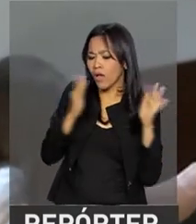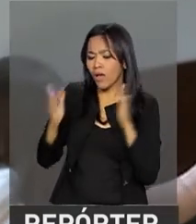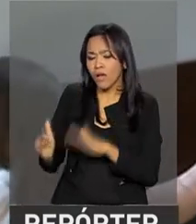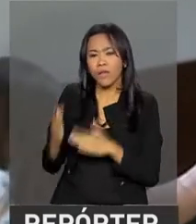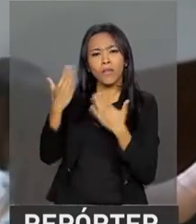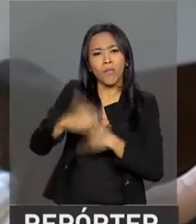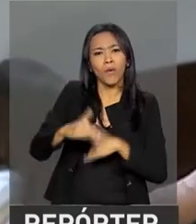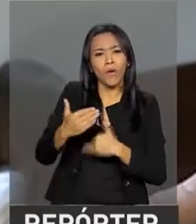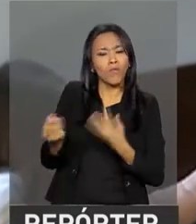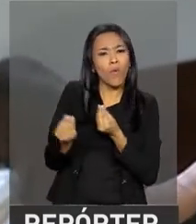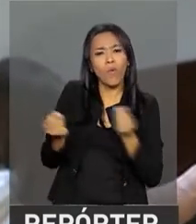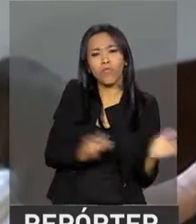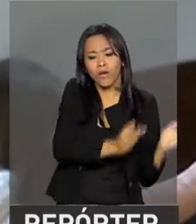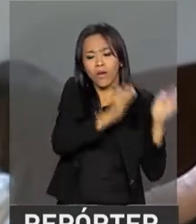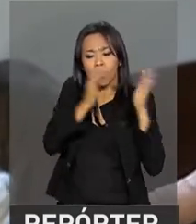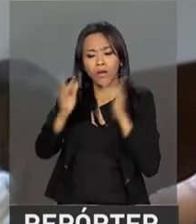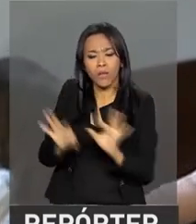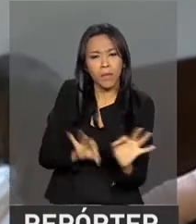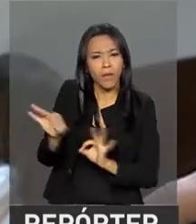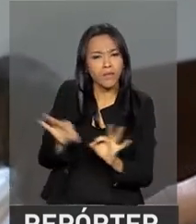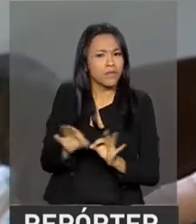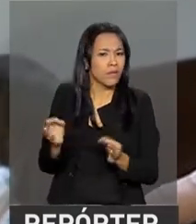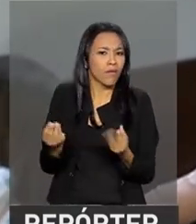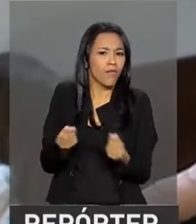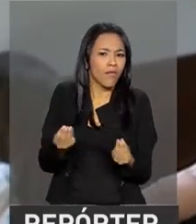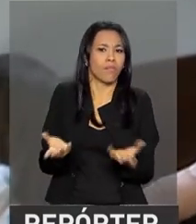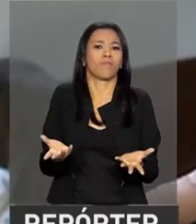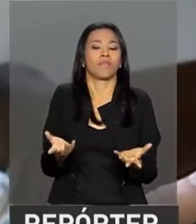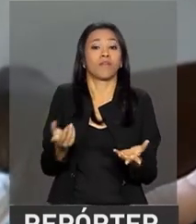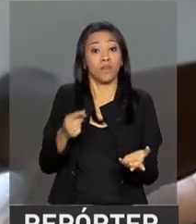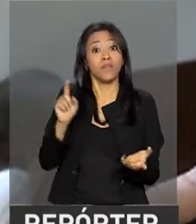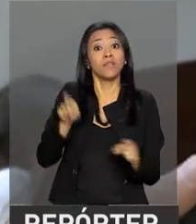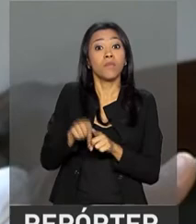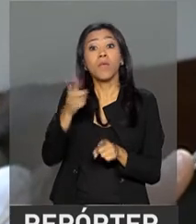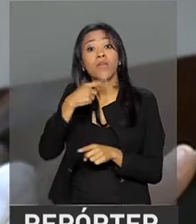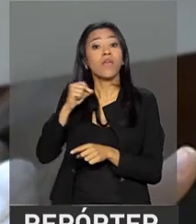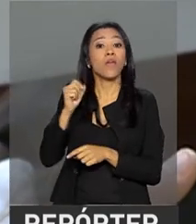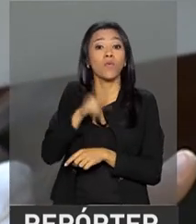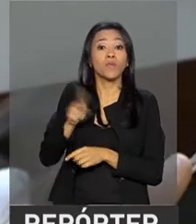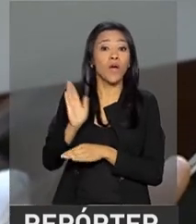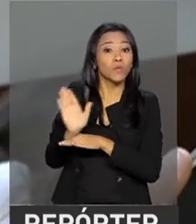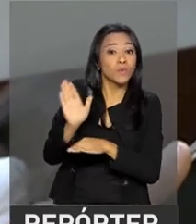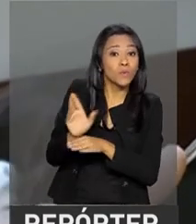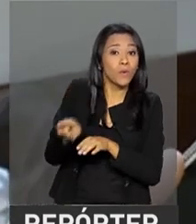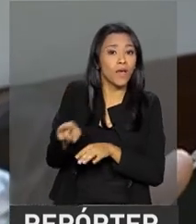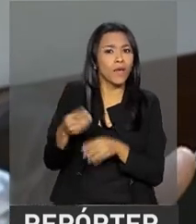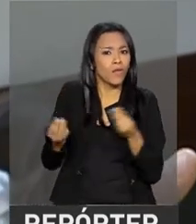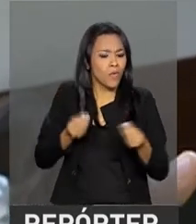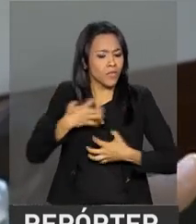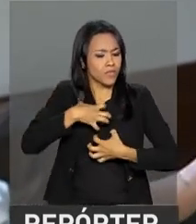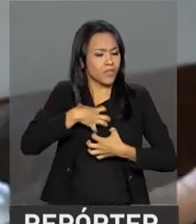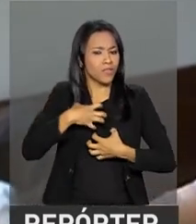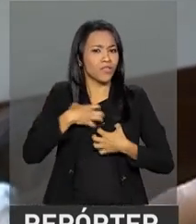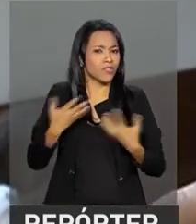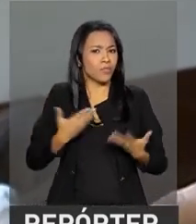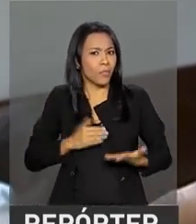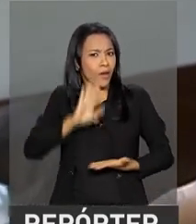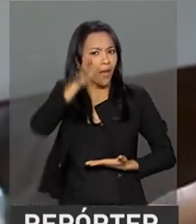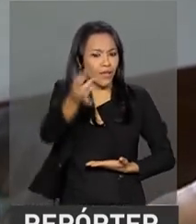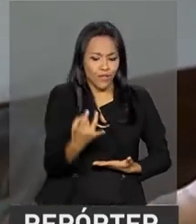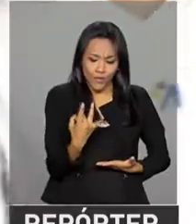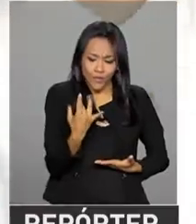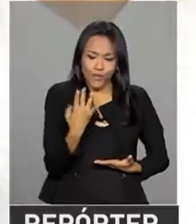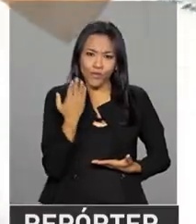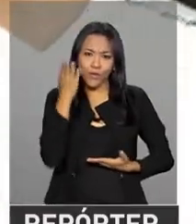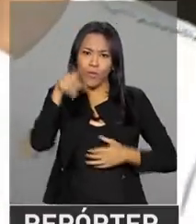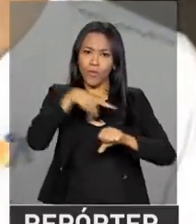dela, como que ela se preparou, e os professores que ajudaram ela e como que ela está sentindo para ir, né, sozinha para o